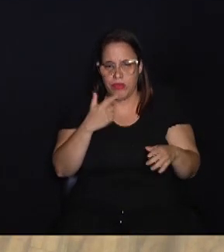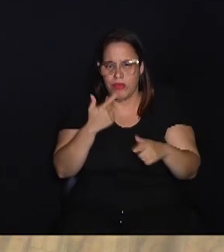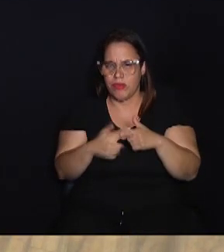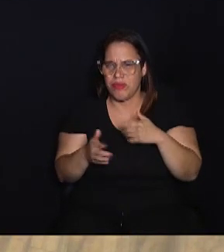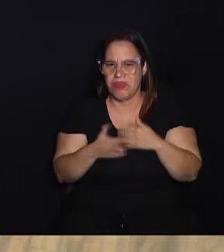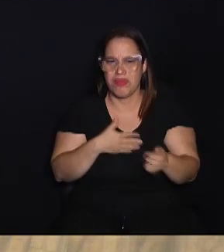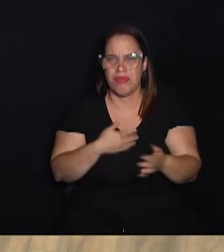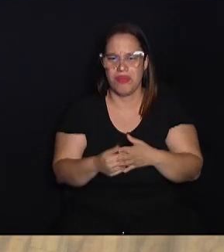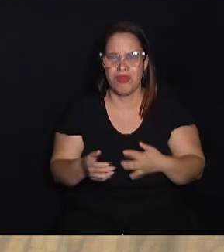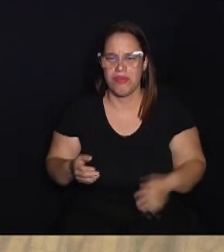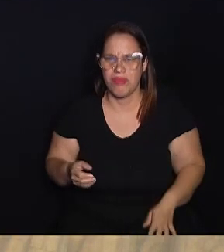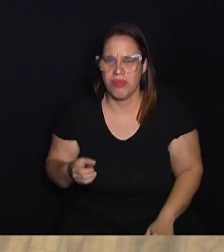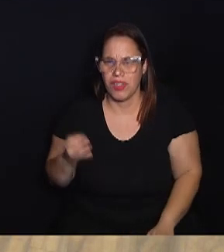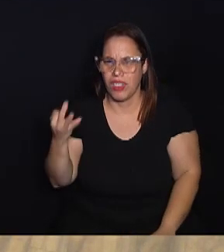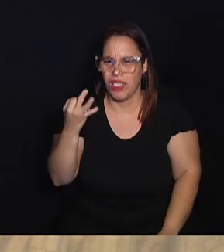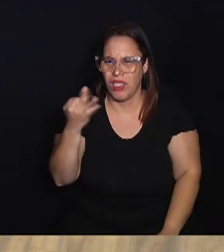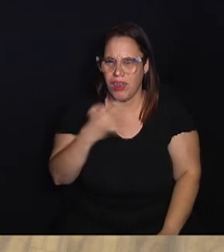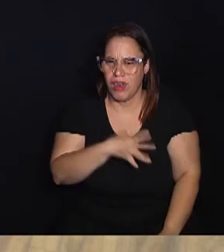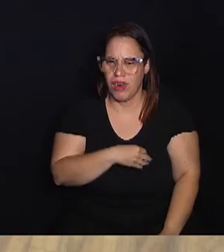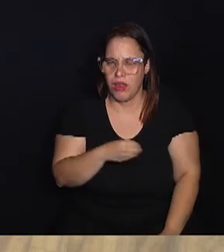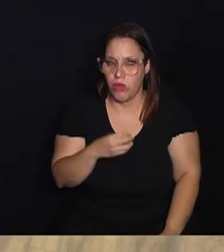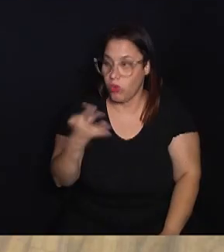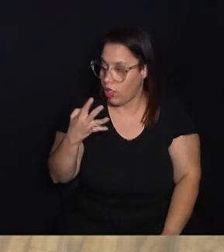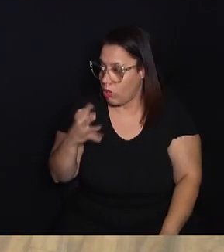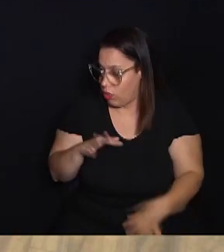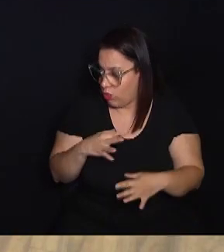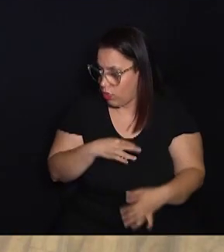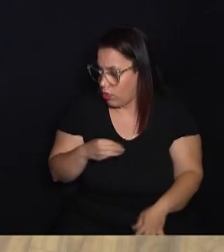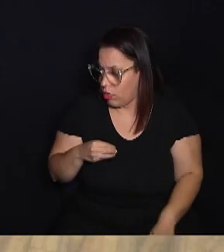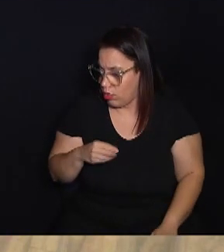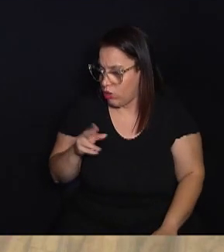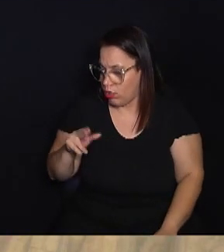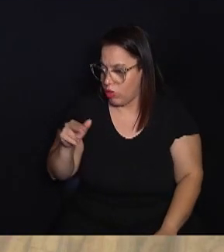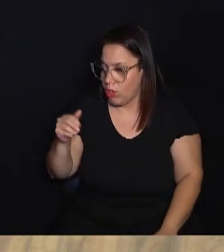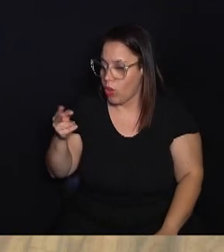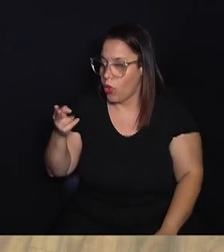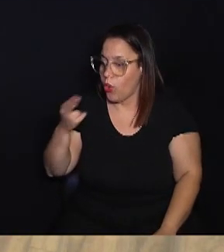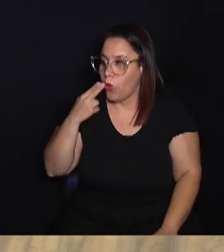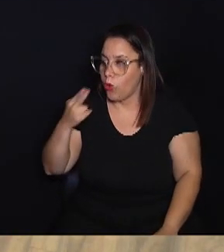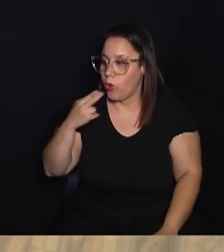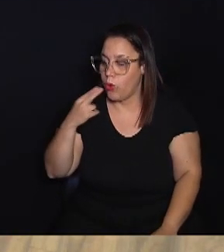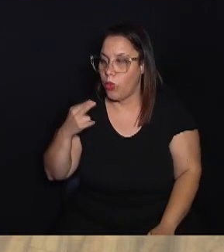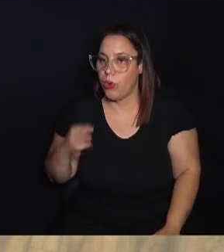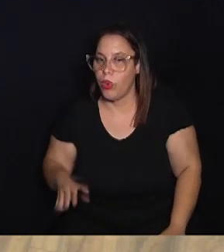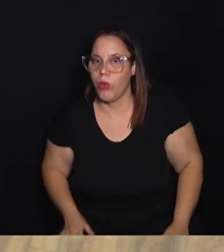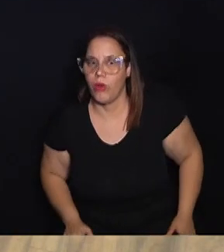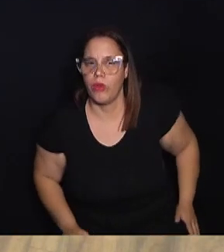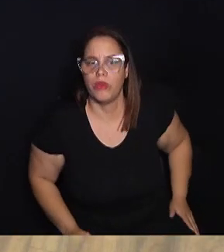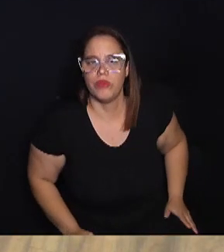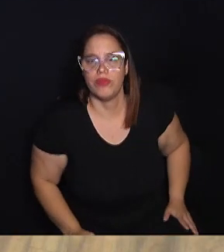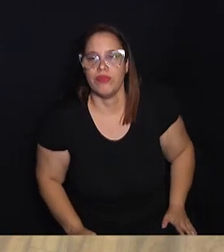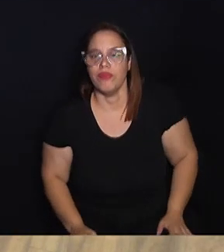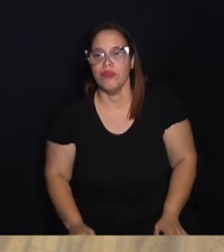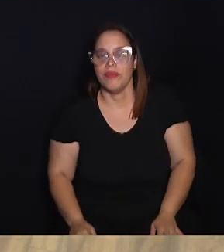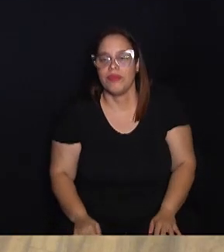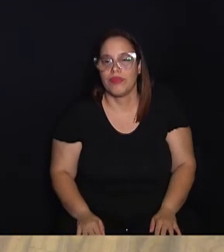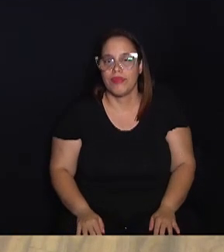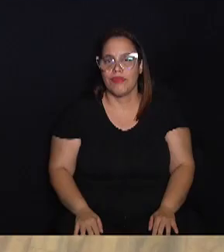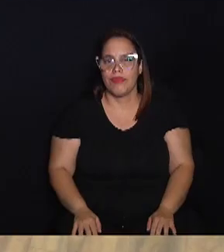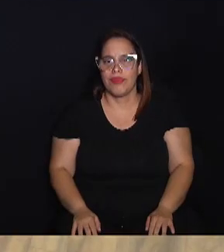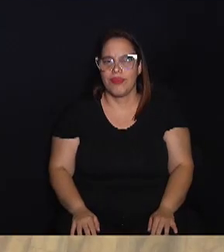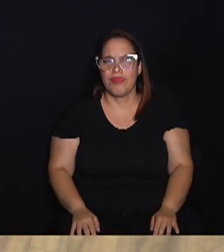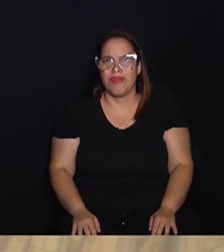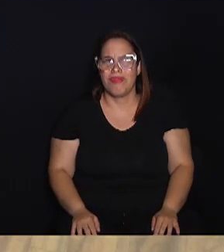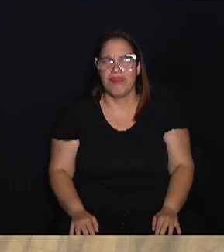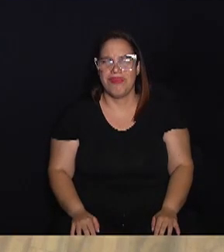nem meus 3 irmãos, nós somos 4 filhos, nós nunca fumamos. Então, essa atitude, que era um pouco na